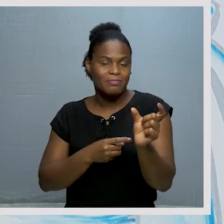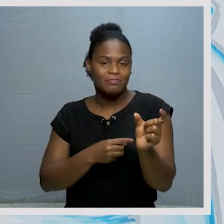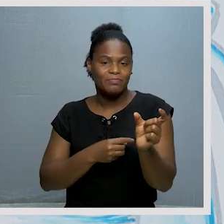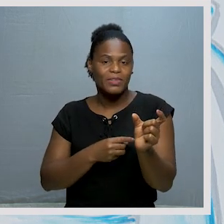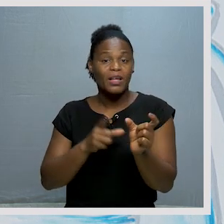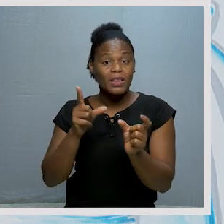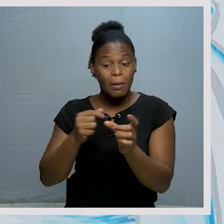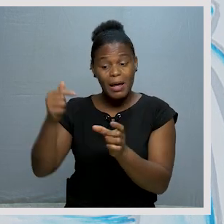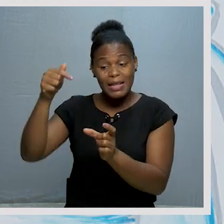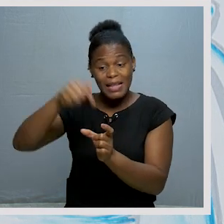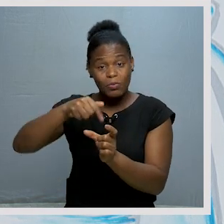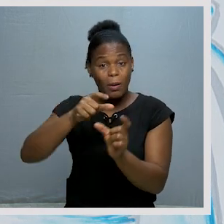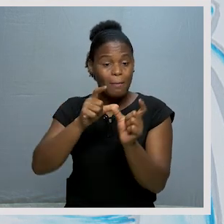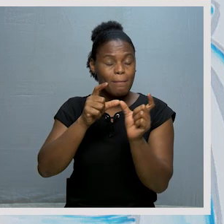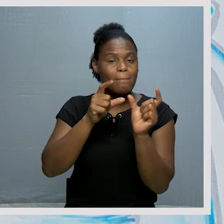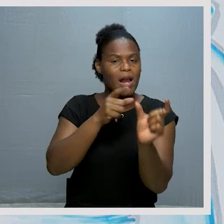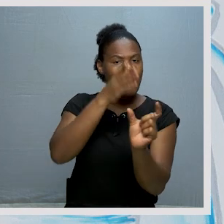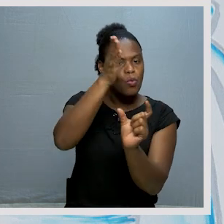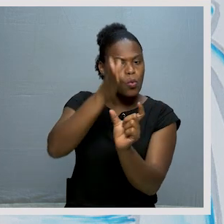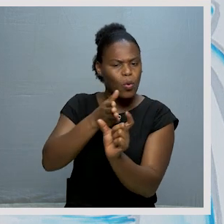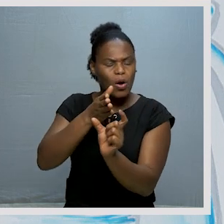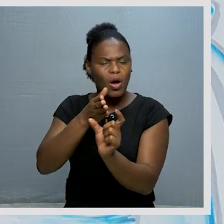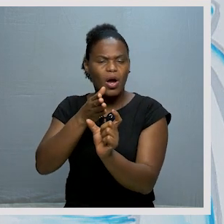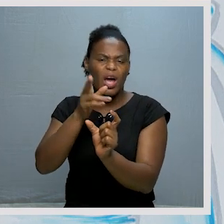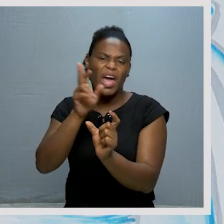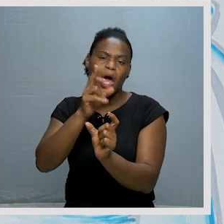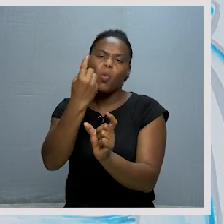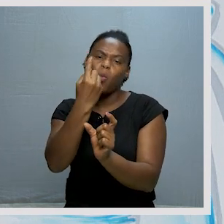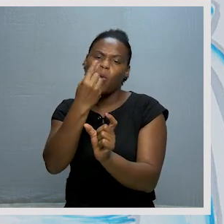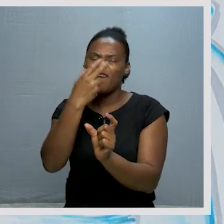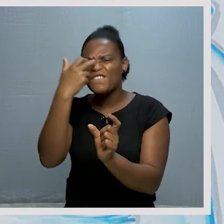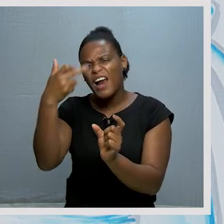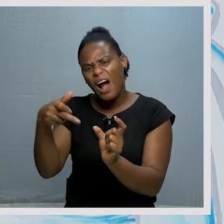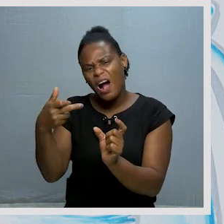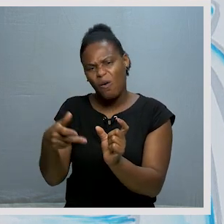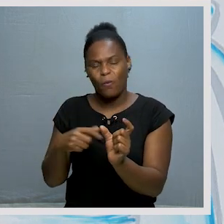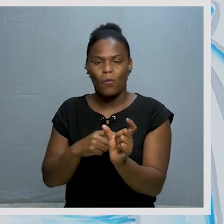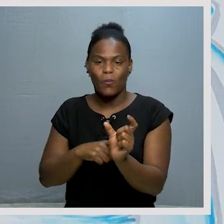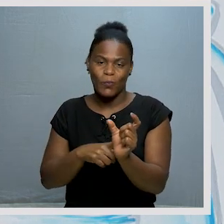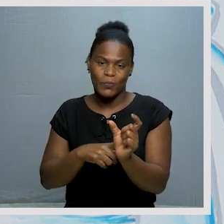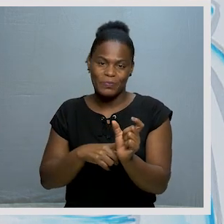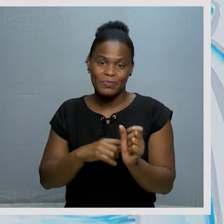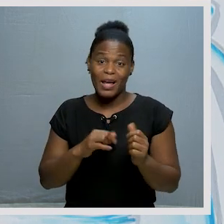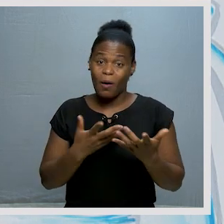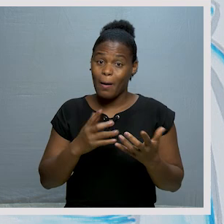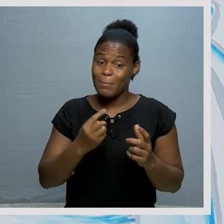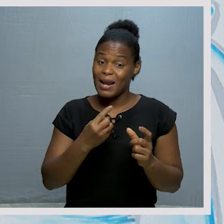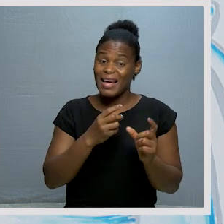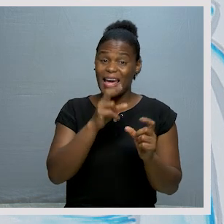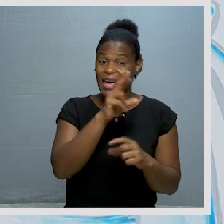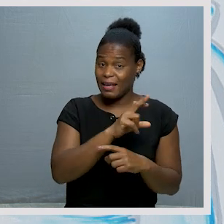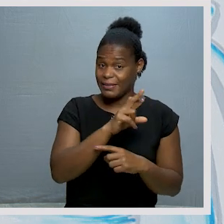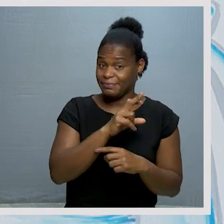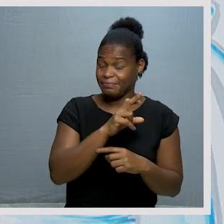E entre as sílabas, o R tem um som fraco. Então, para o